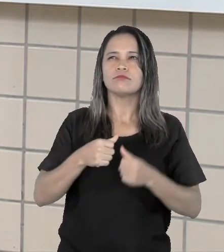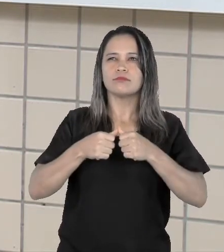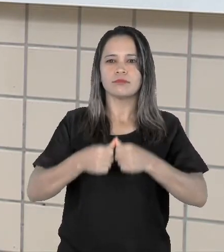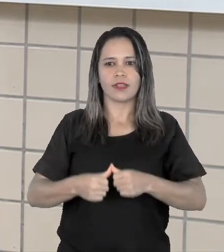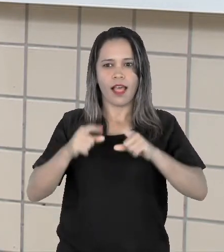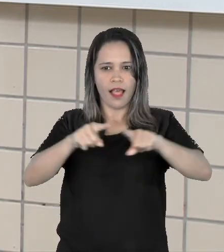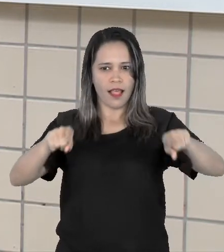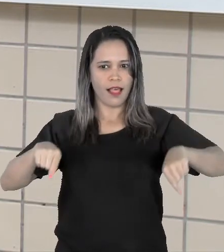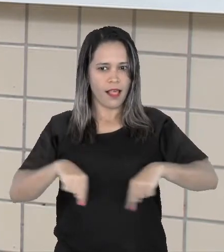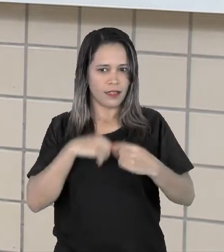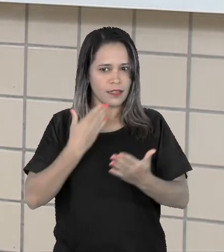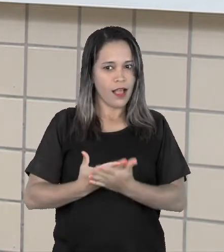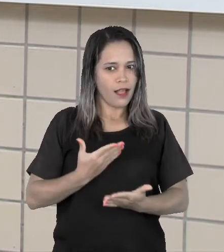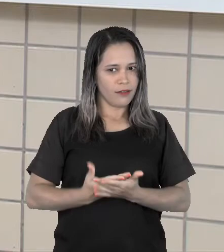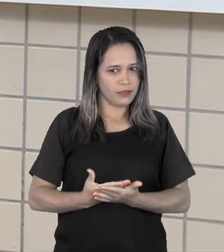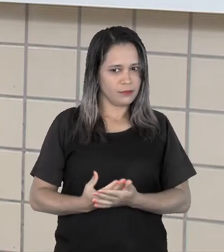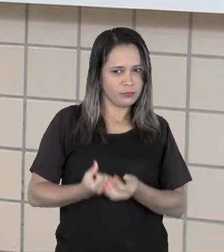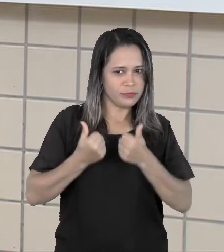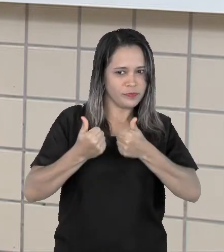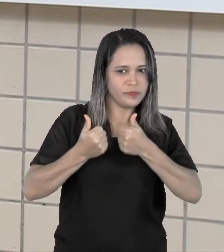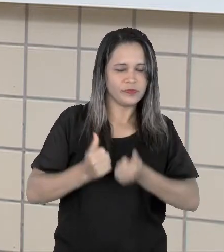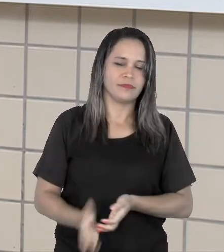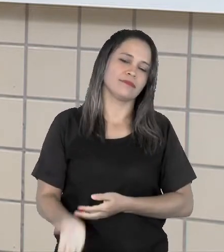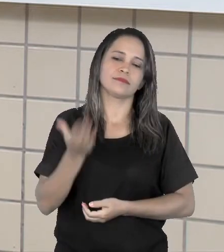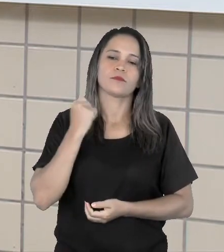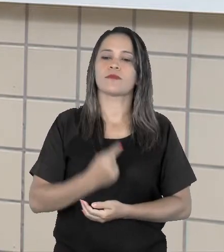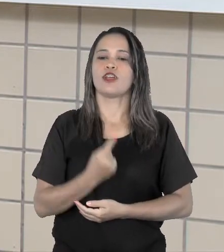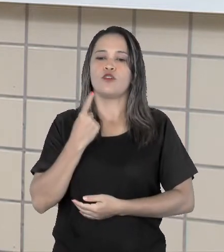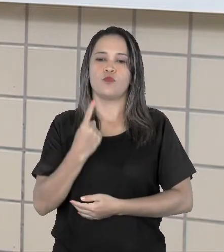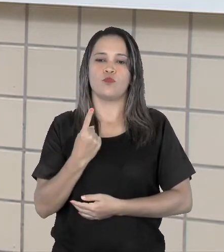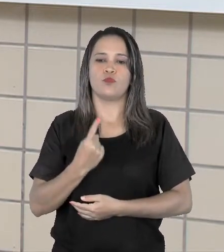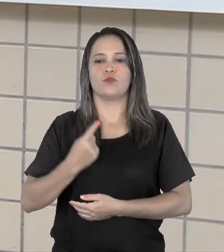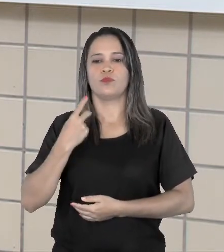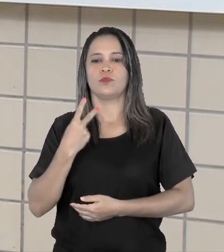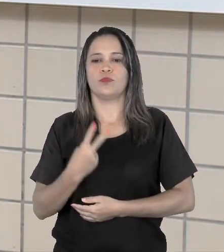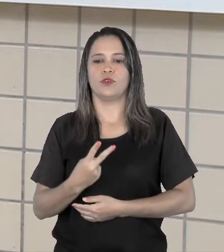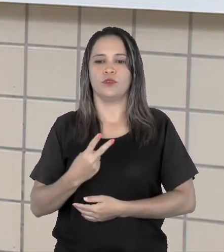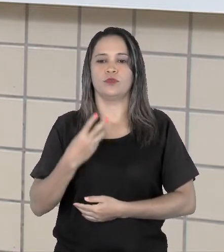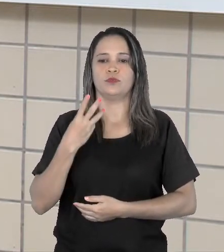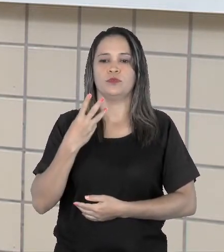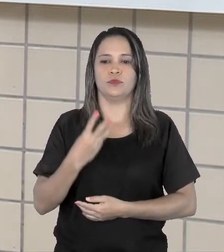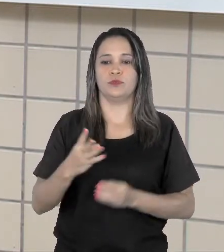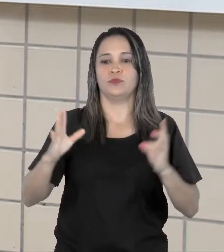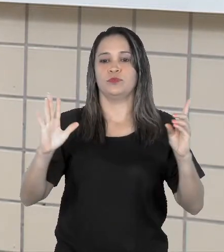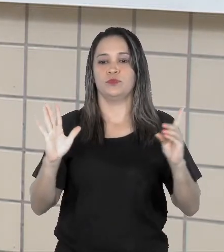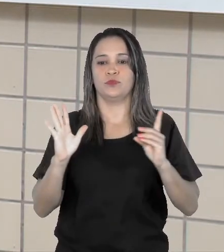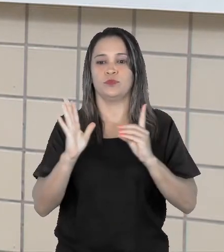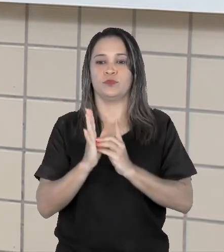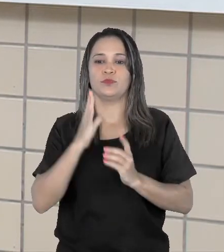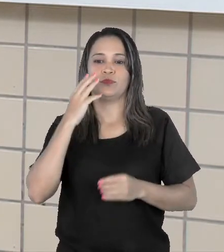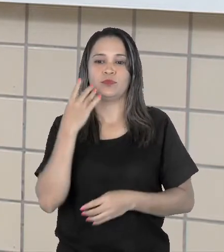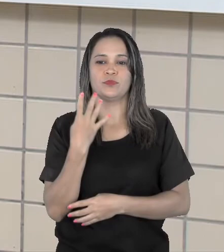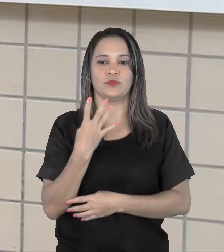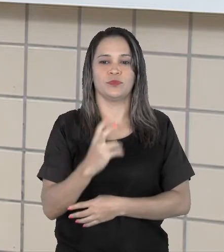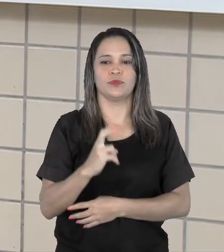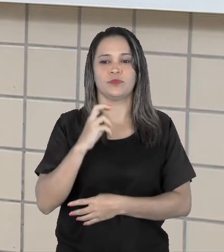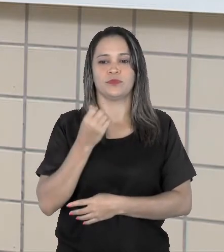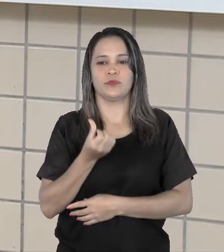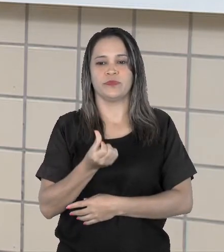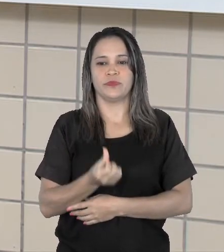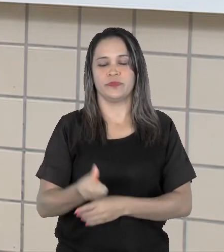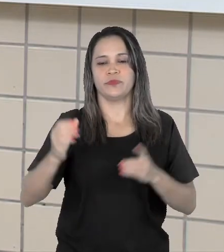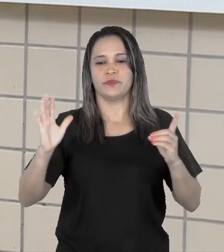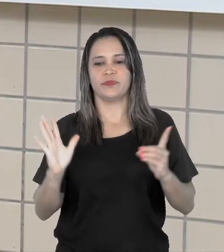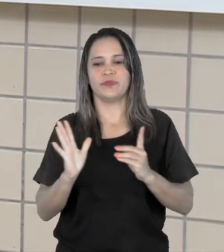aula, tá bom? Isso, vamos lá. Um, dois, três índiozinhos. Quatro,